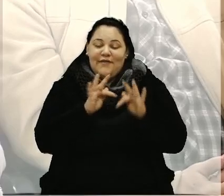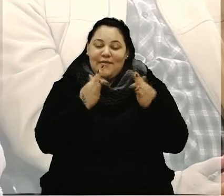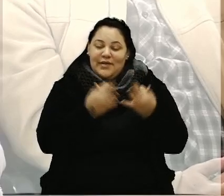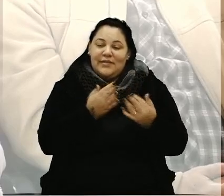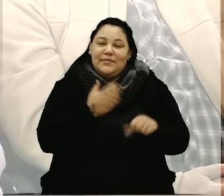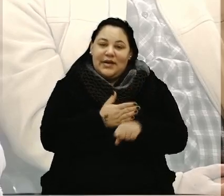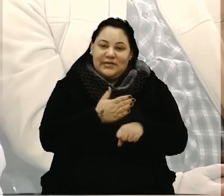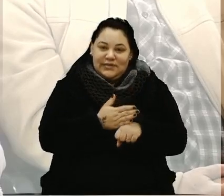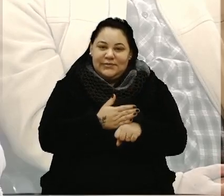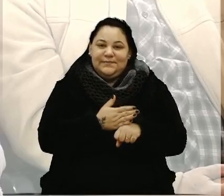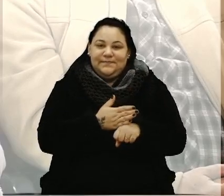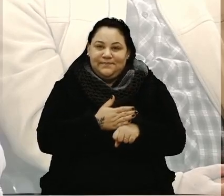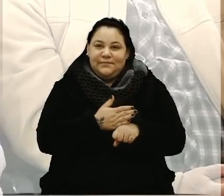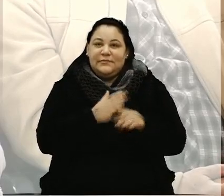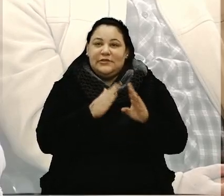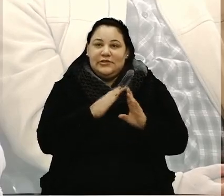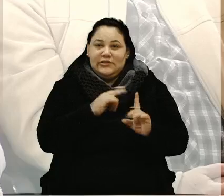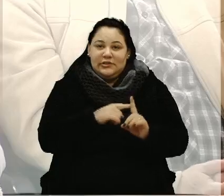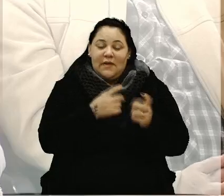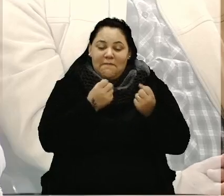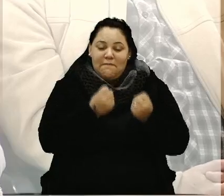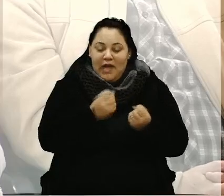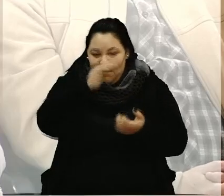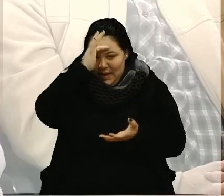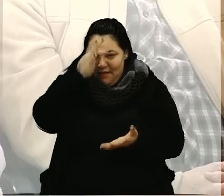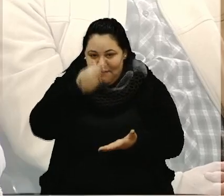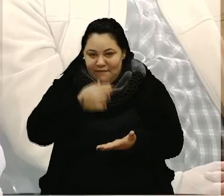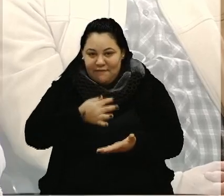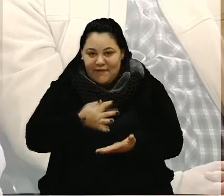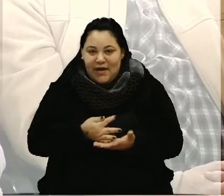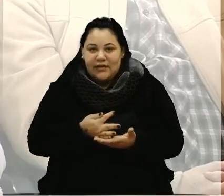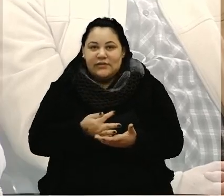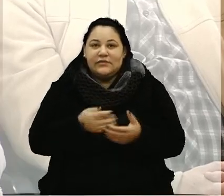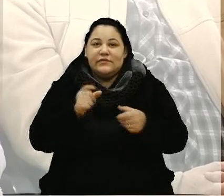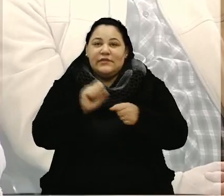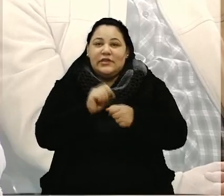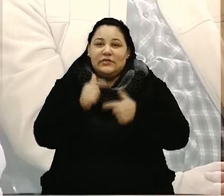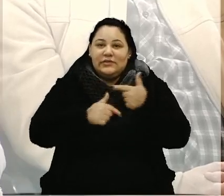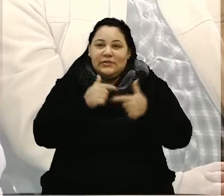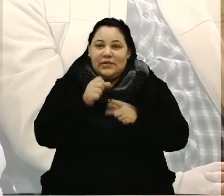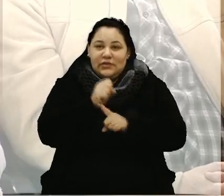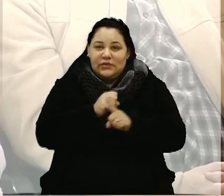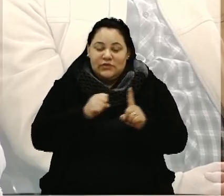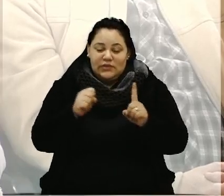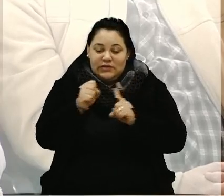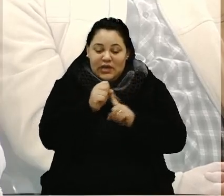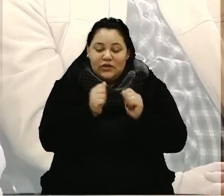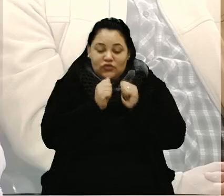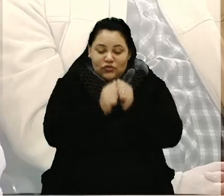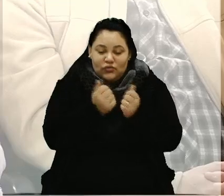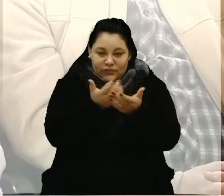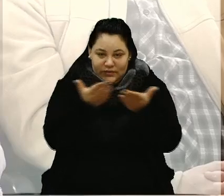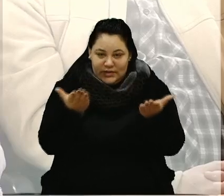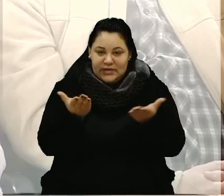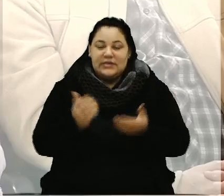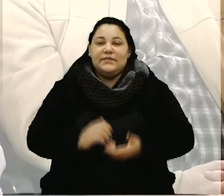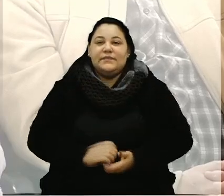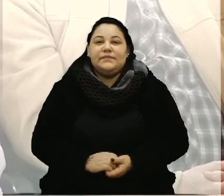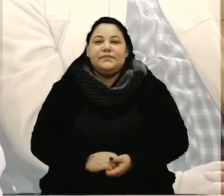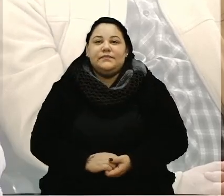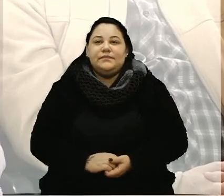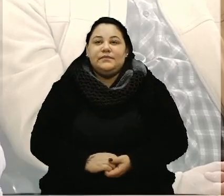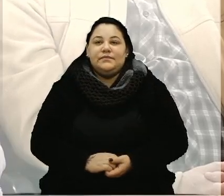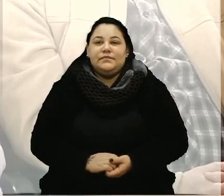igreja. Estão firmes na fé, estão fazendo um trabalho também social junto com vocês. Então